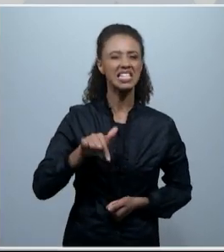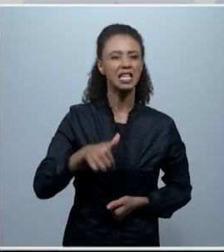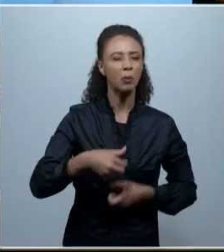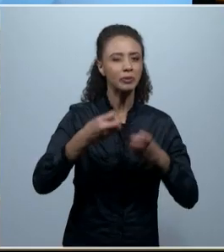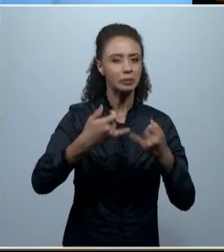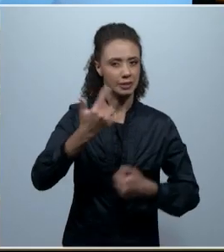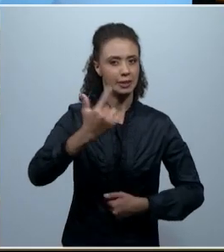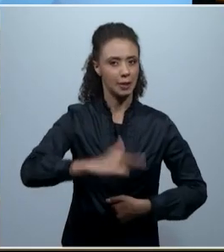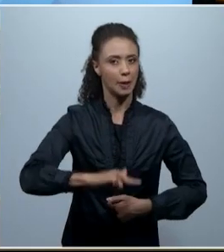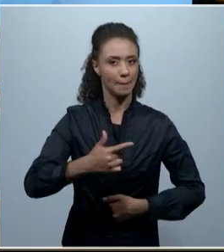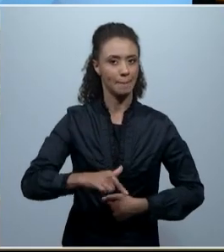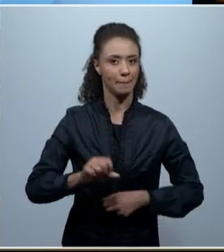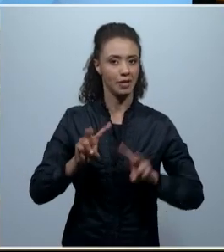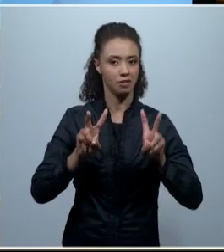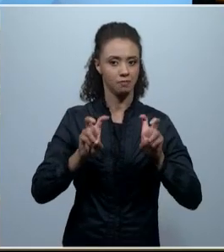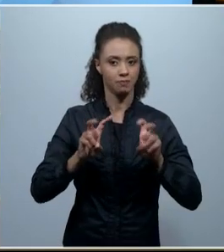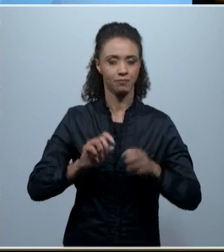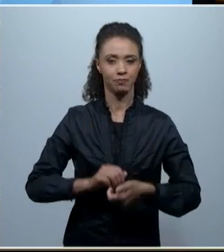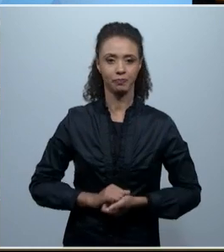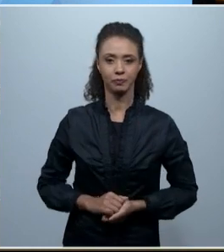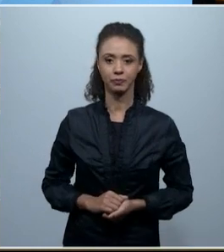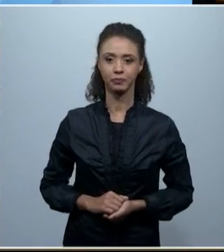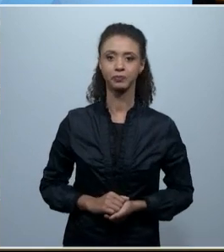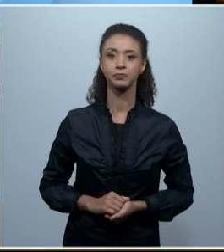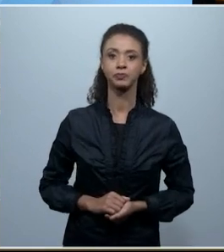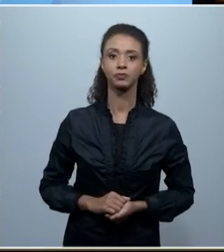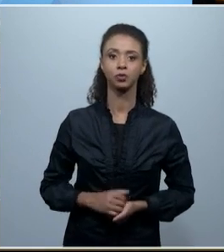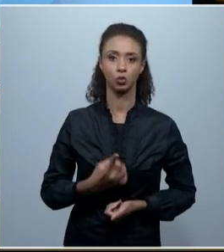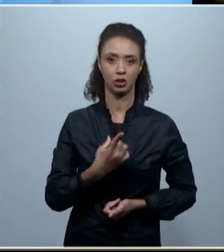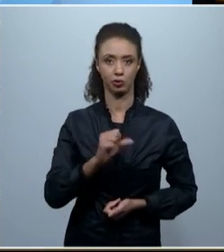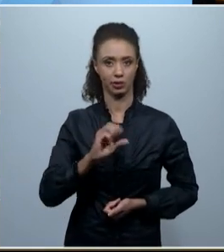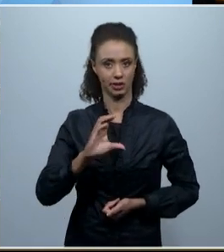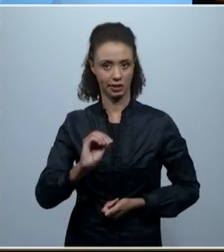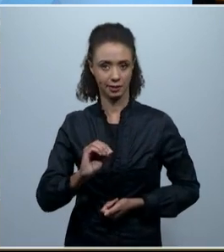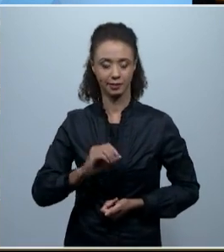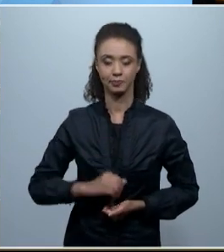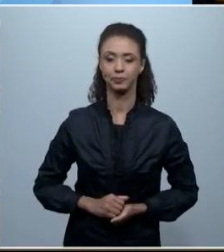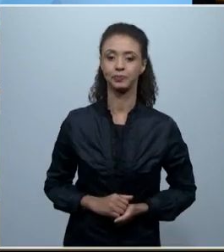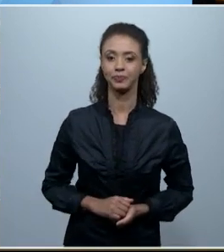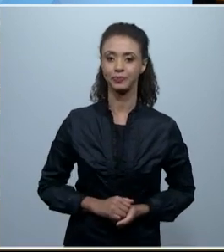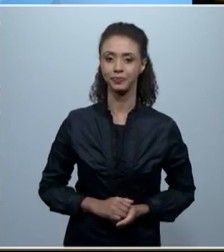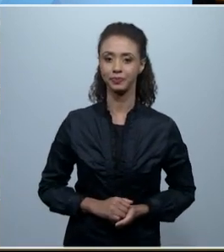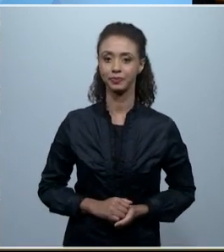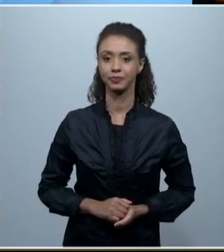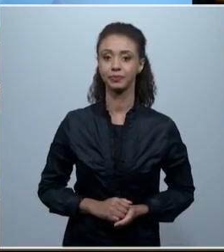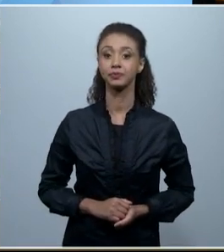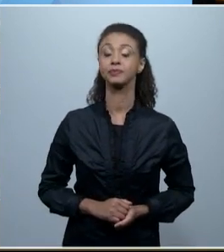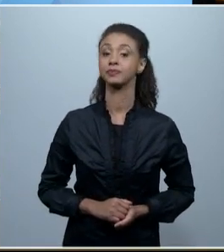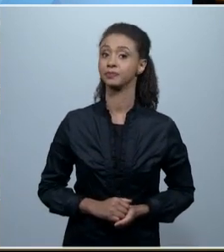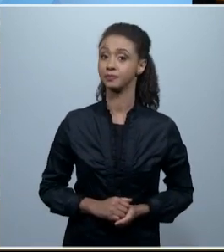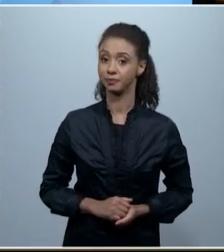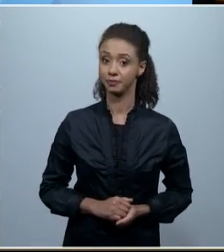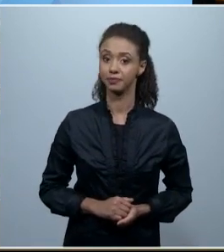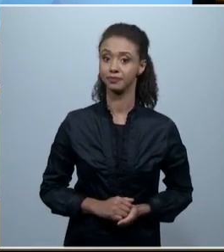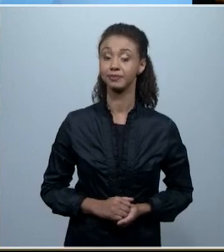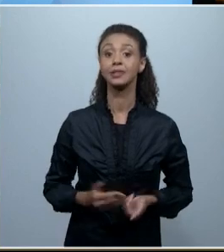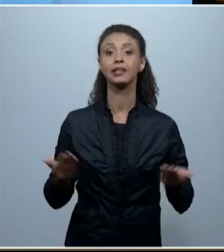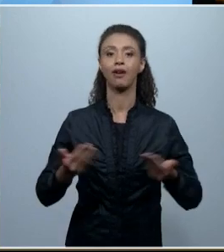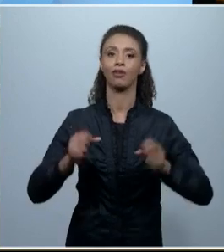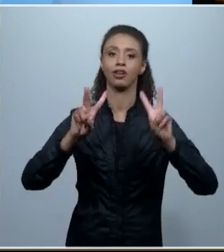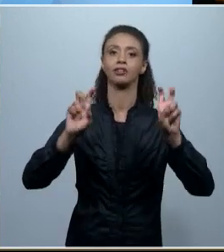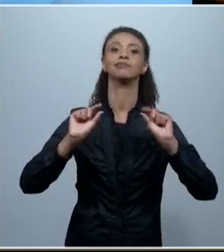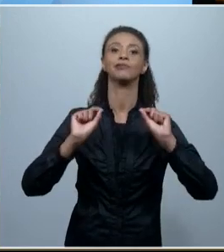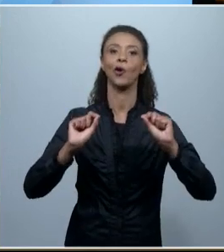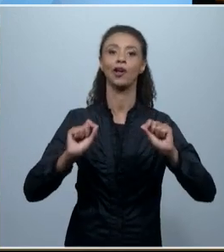pouquinho mais sobre a soma dos ângulos interno de um triângulo c 180 graus chegamos aos triângulos